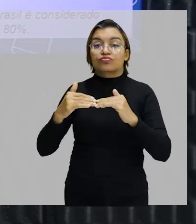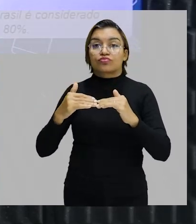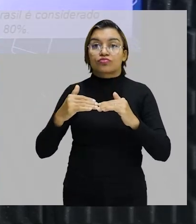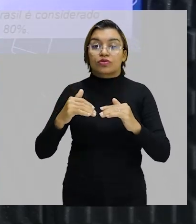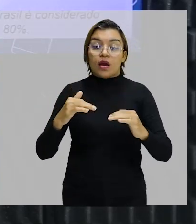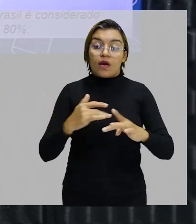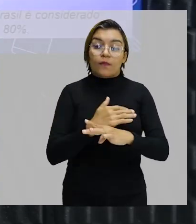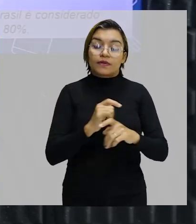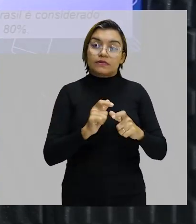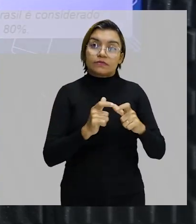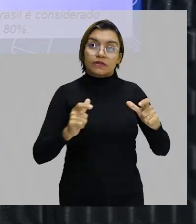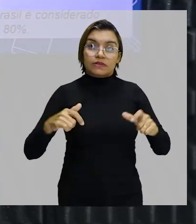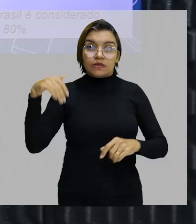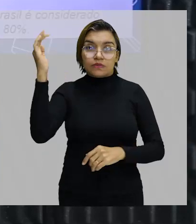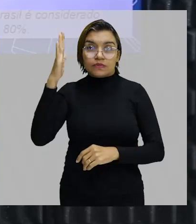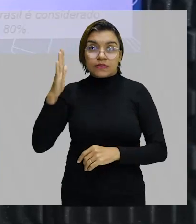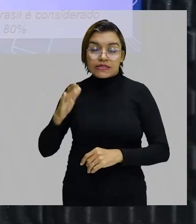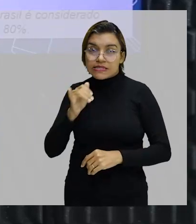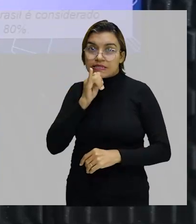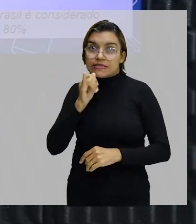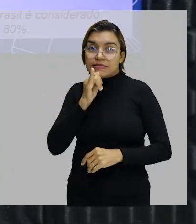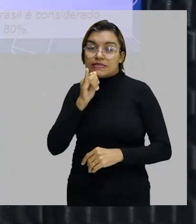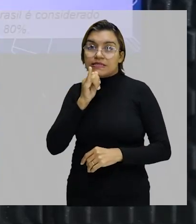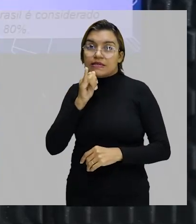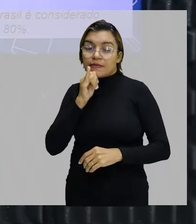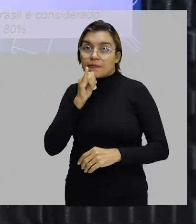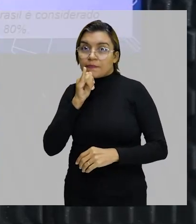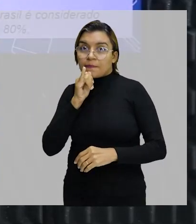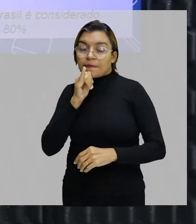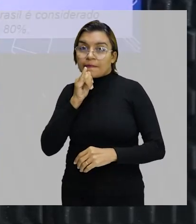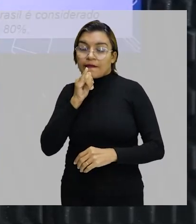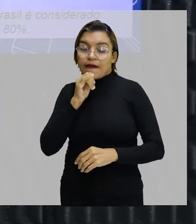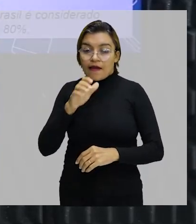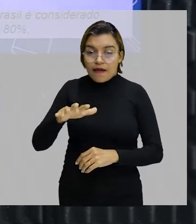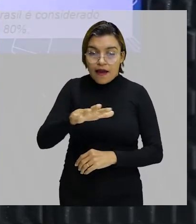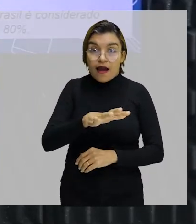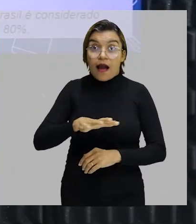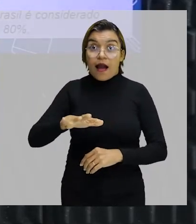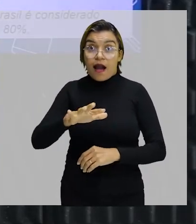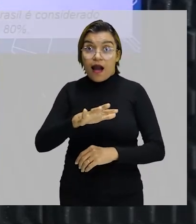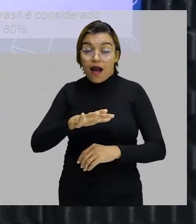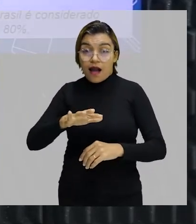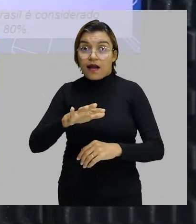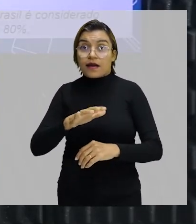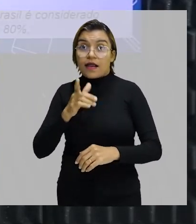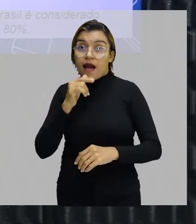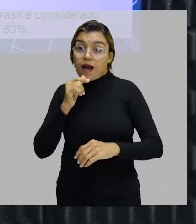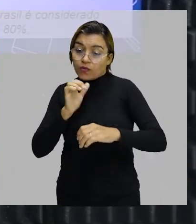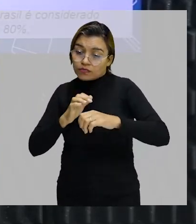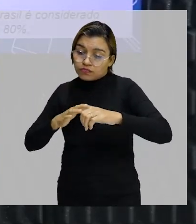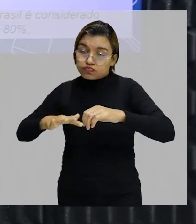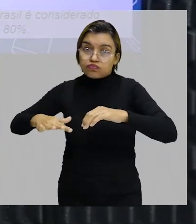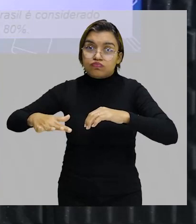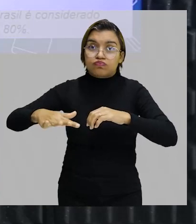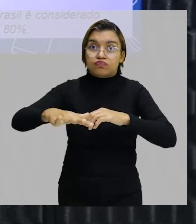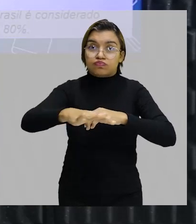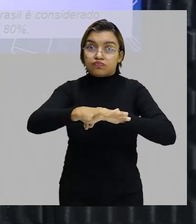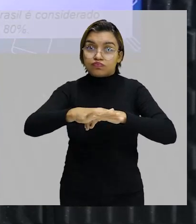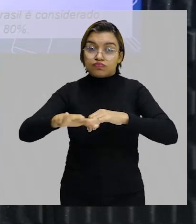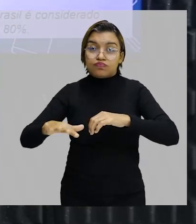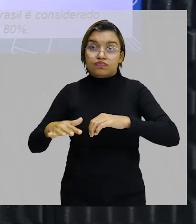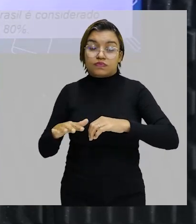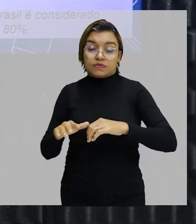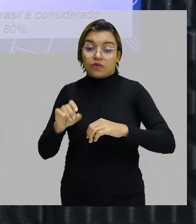vai se concentrar no litoral. Ela é uma urbanização, né, irregular, assim digamos, porque ela vai